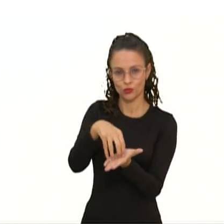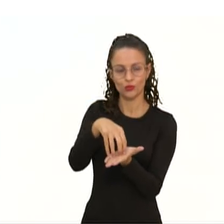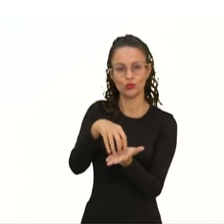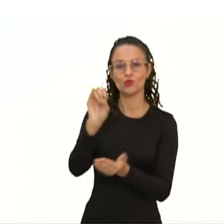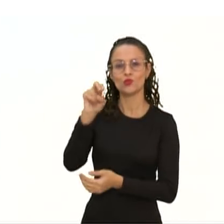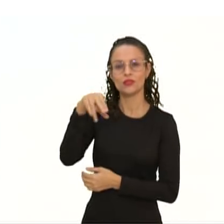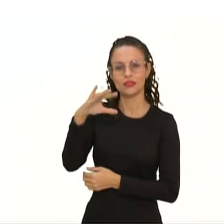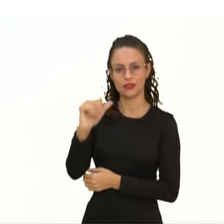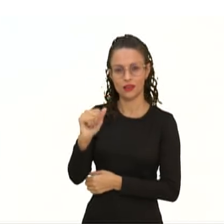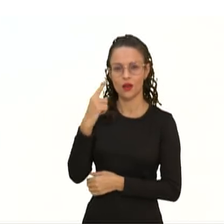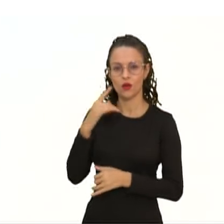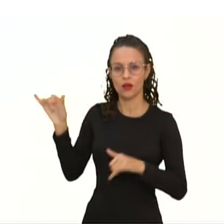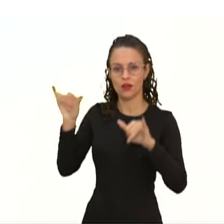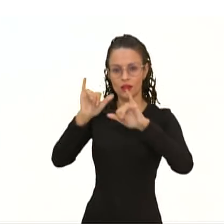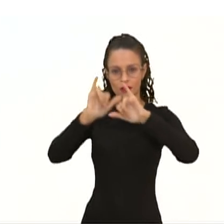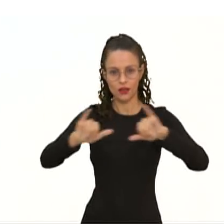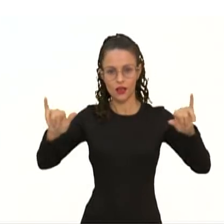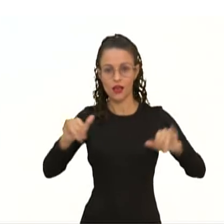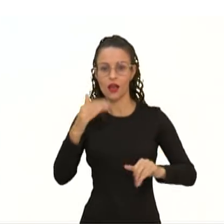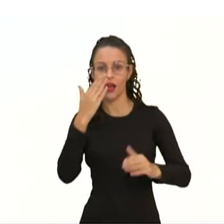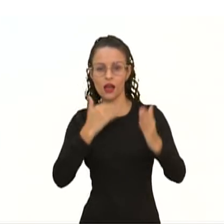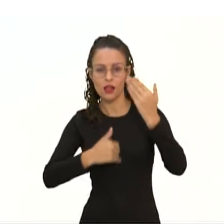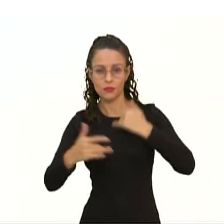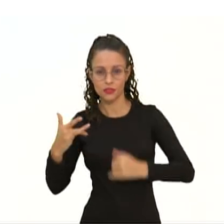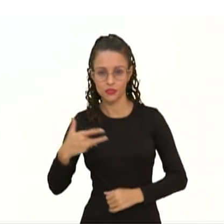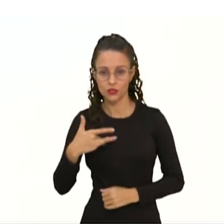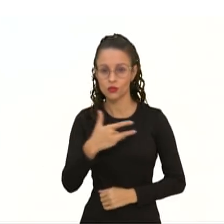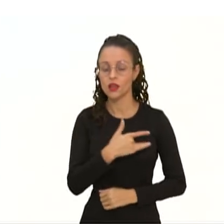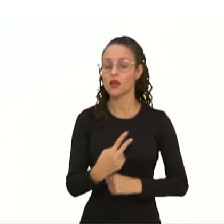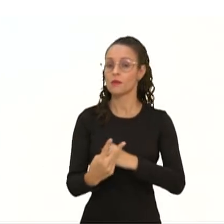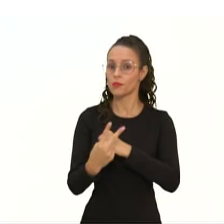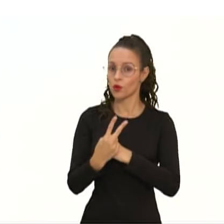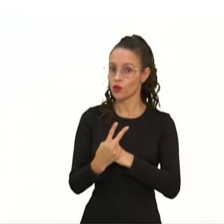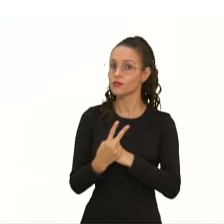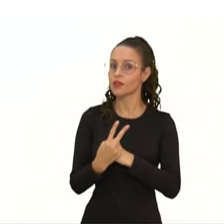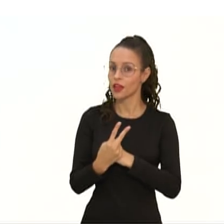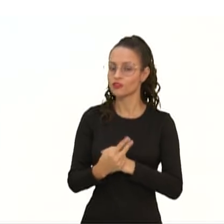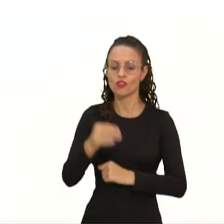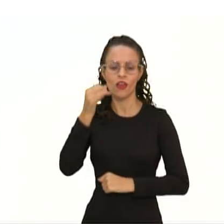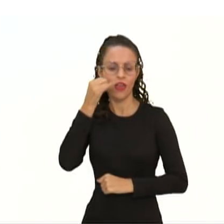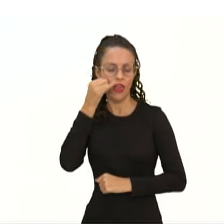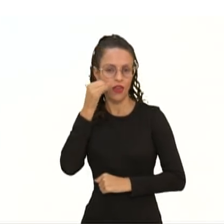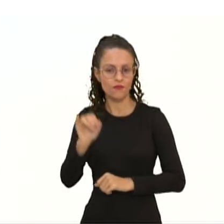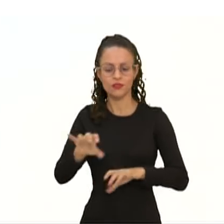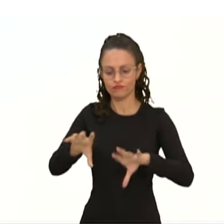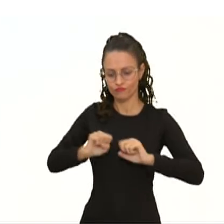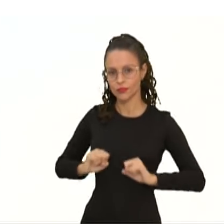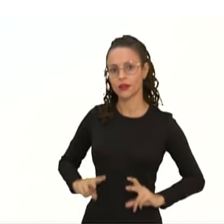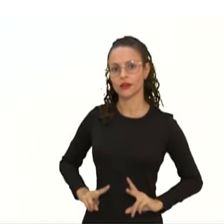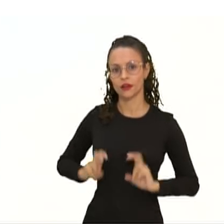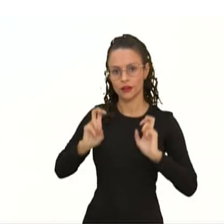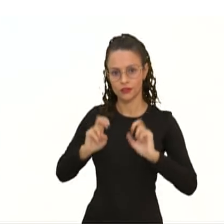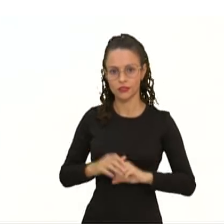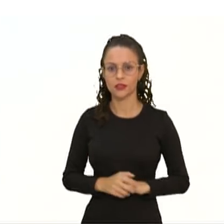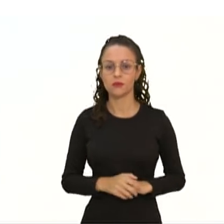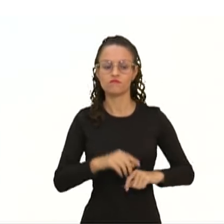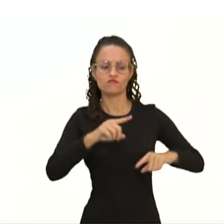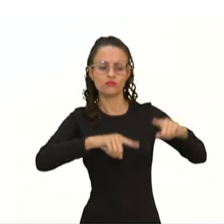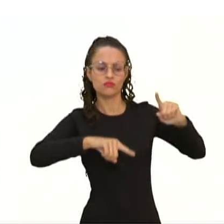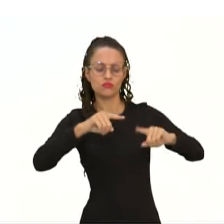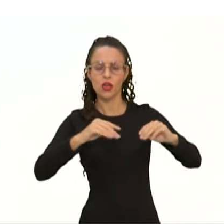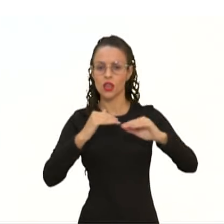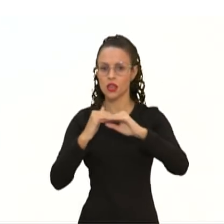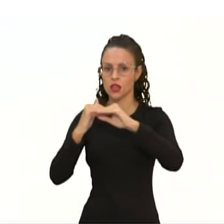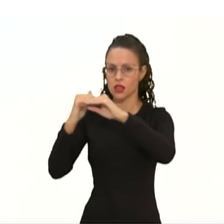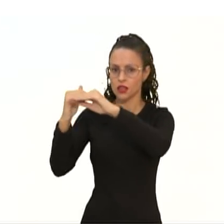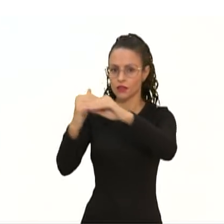só a campanha deles. A alimentação saudável protege contra o câncer. Ela deve ser variada,